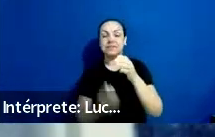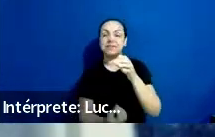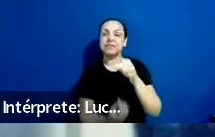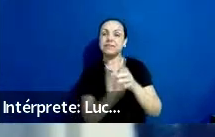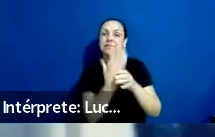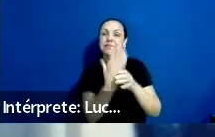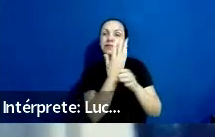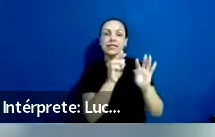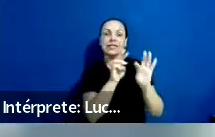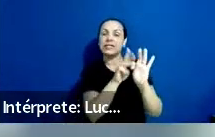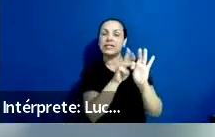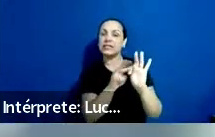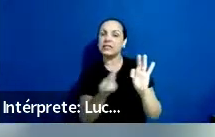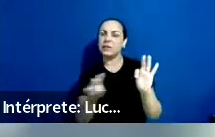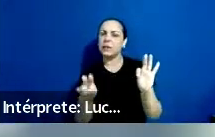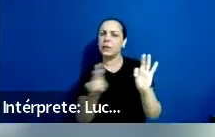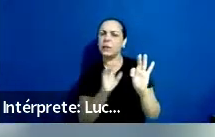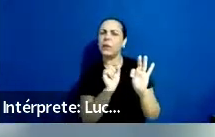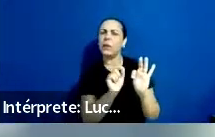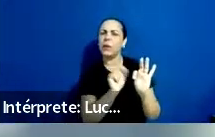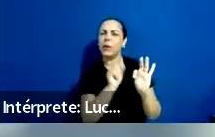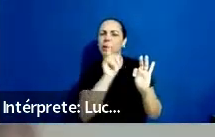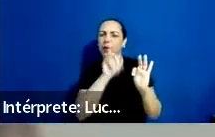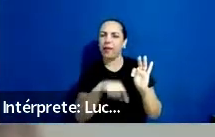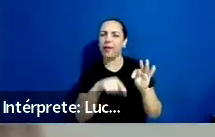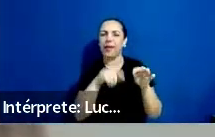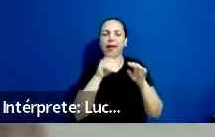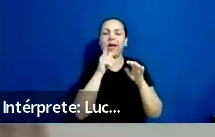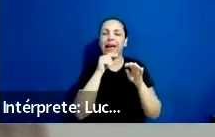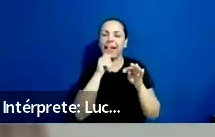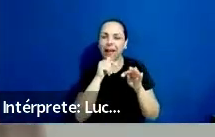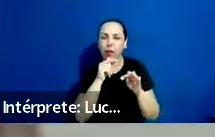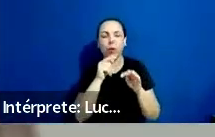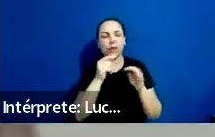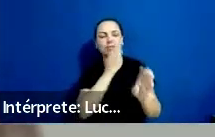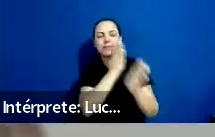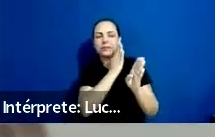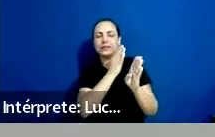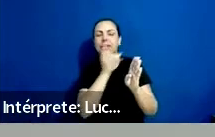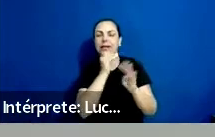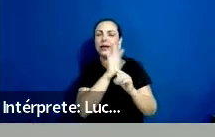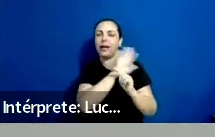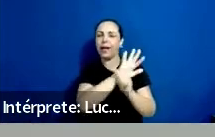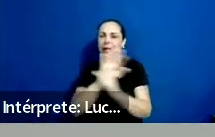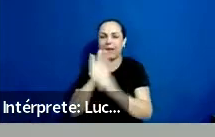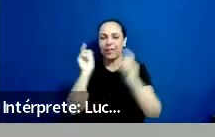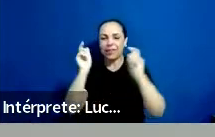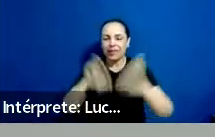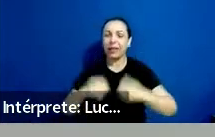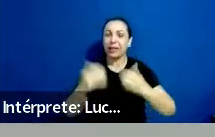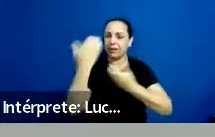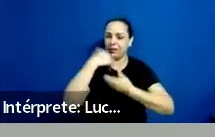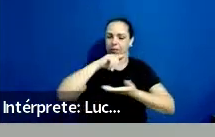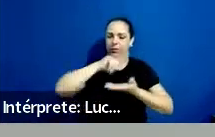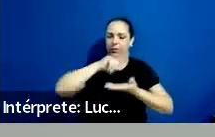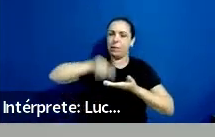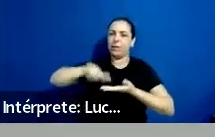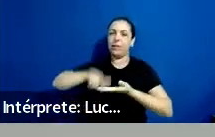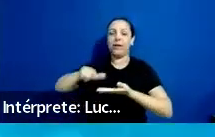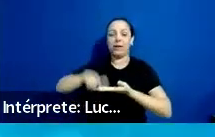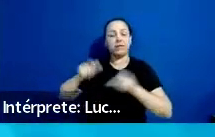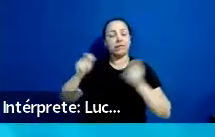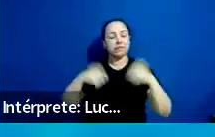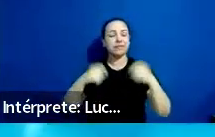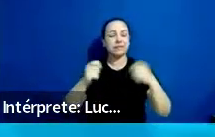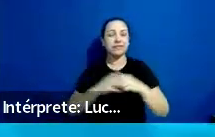o que seria então? A resposta estava na água. Foi a partir daí que a Timol desenvolveu uma forma de melhorar a qualidade de vida das